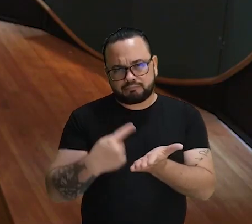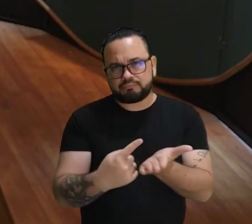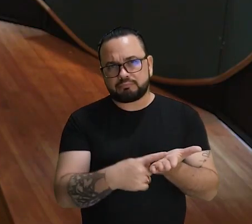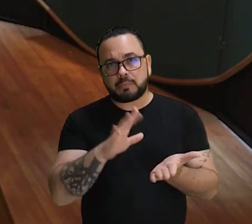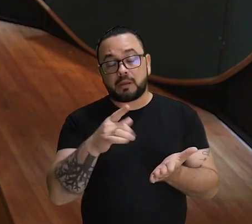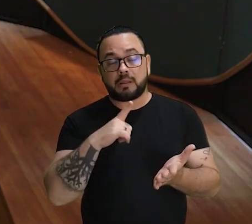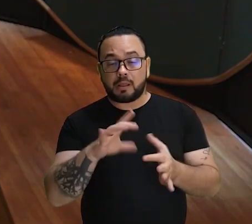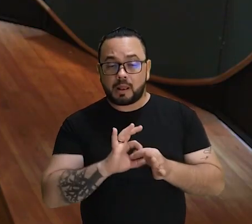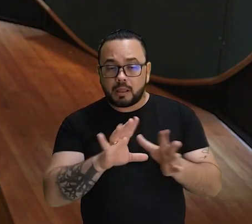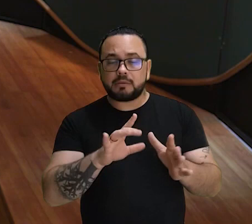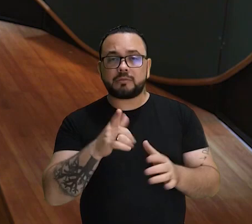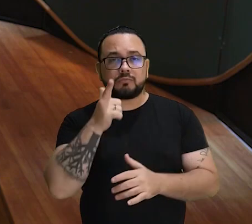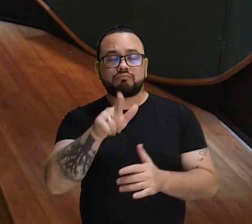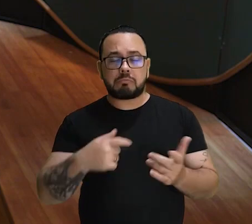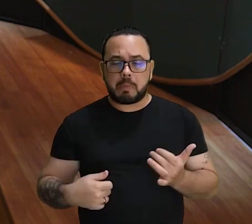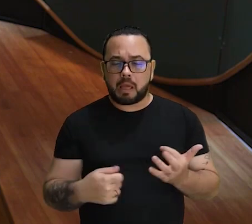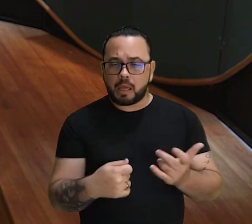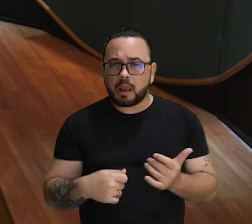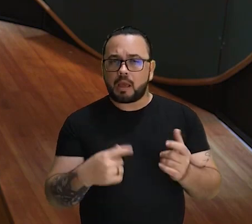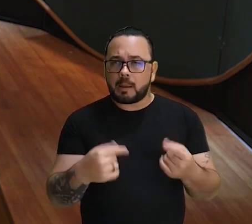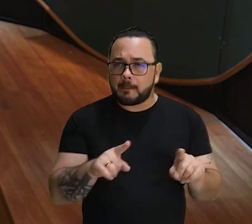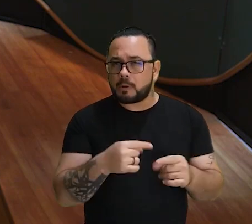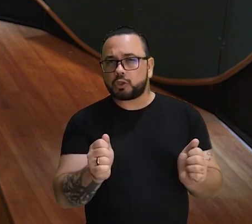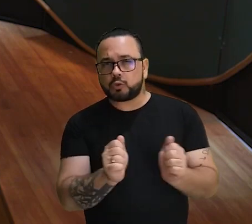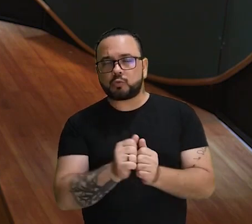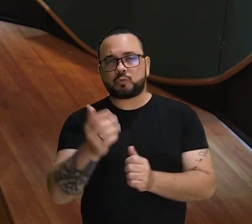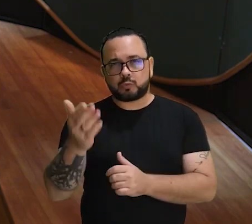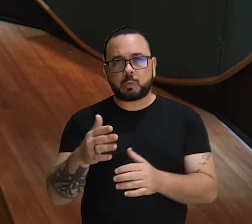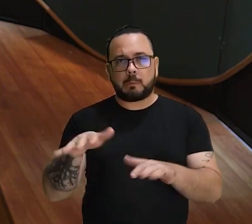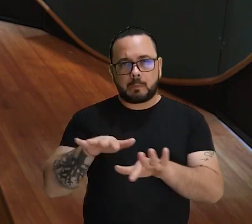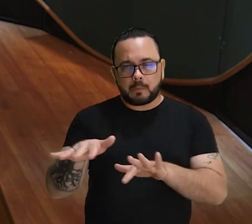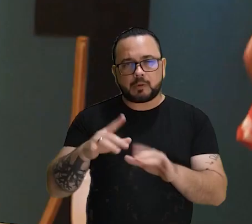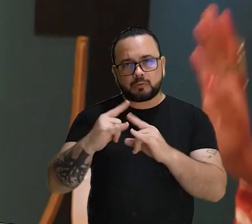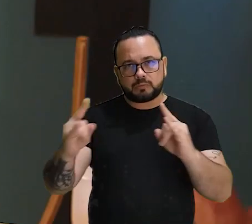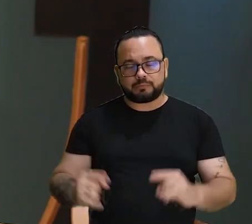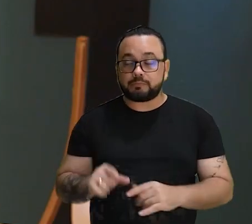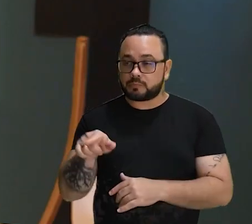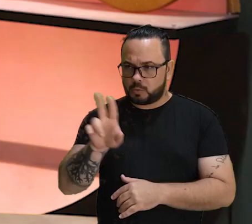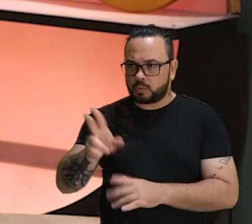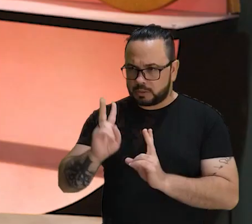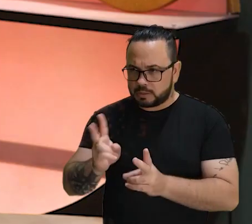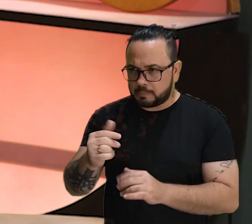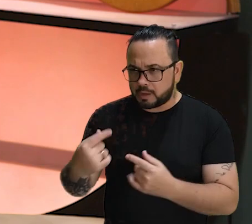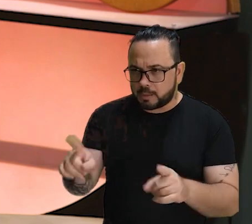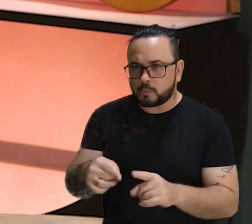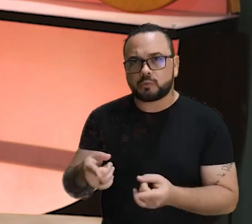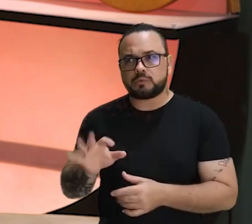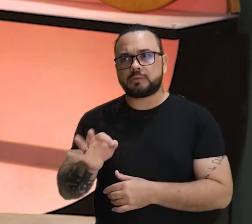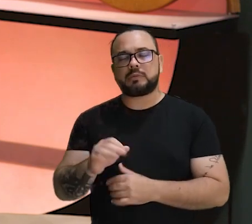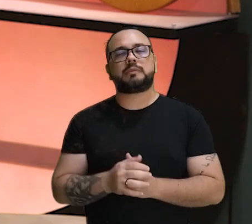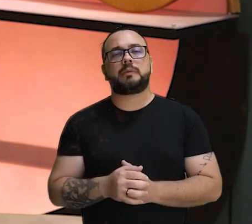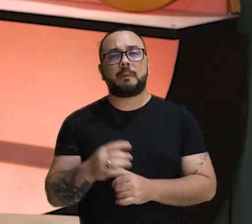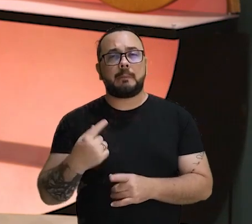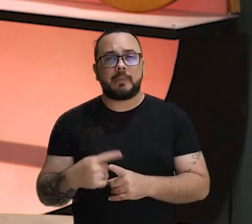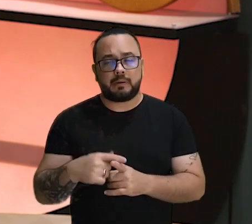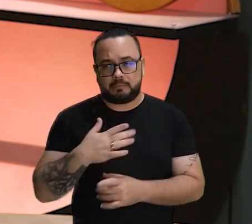liberdade de ir construindo junto, entendi, com o agora, que é um espetáculo de circo. E você usa isso completamente para sua música. Completamente. Assim, pra ser a Lívia